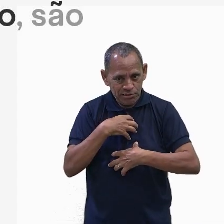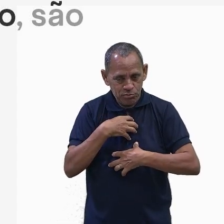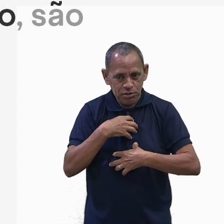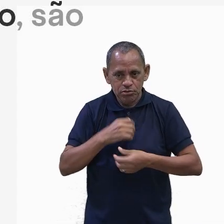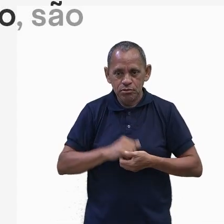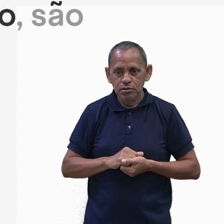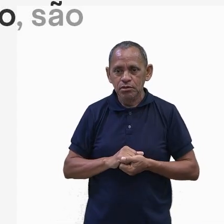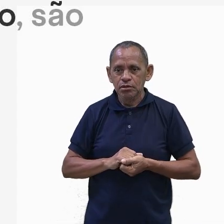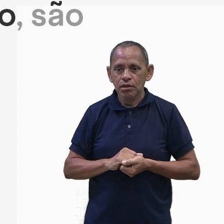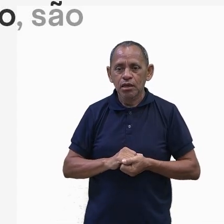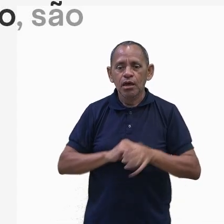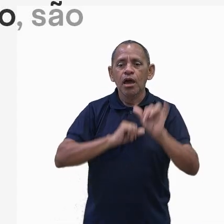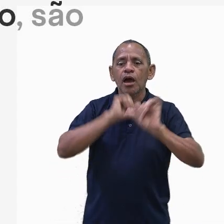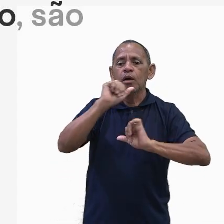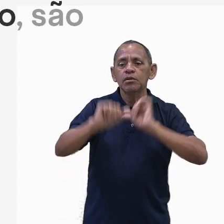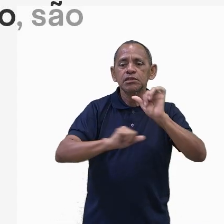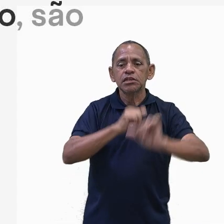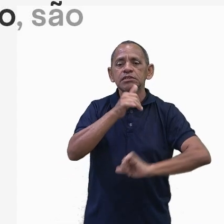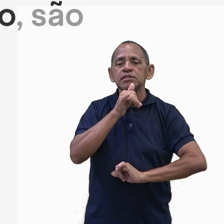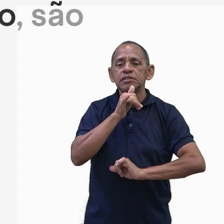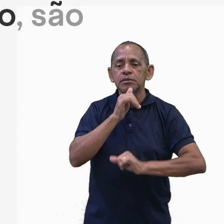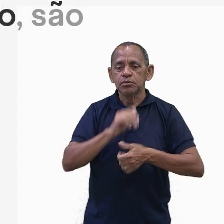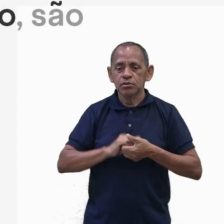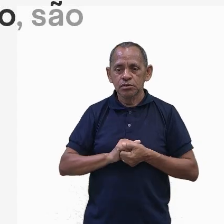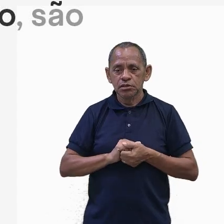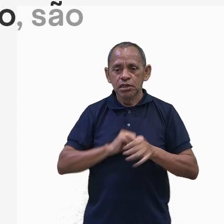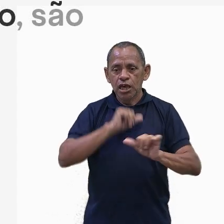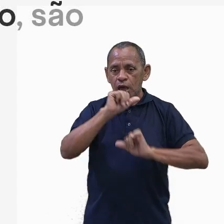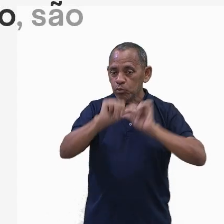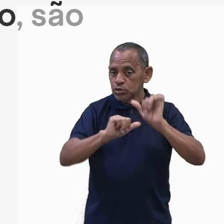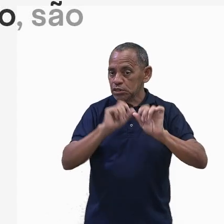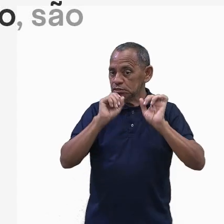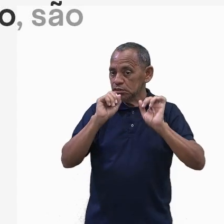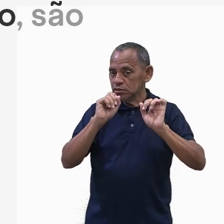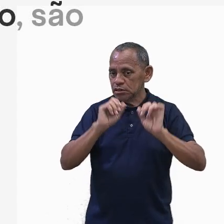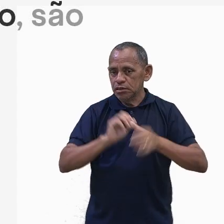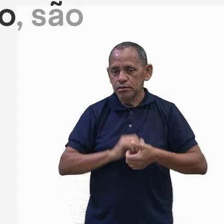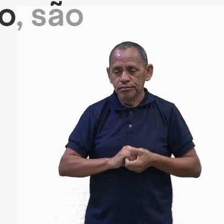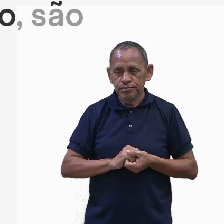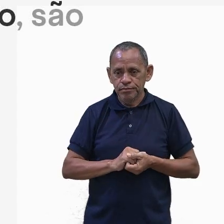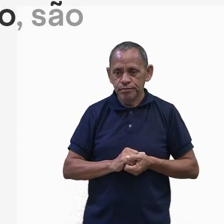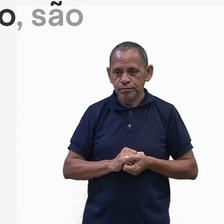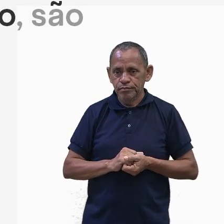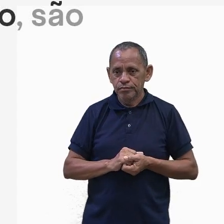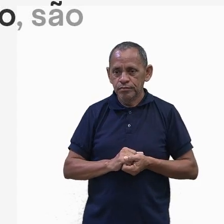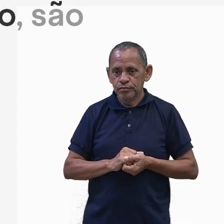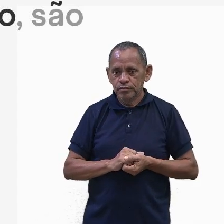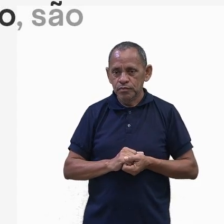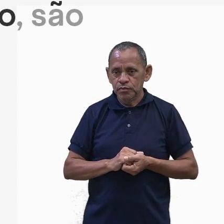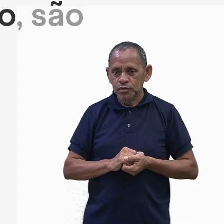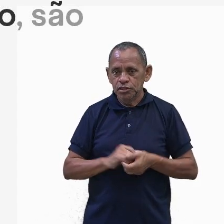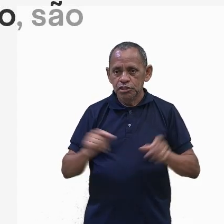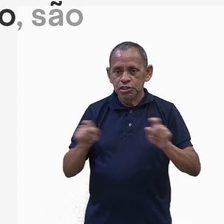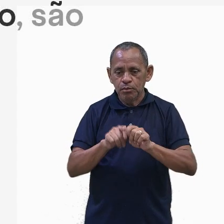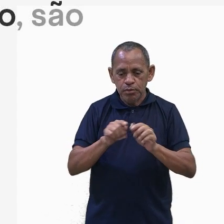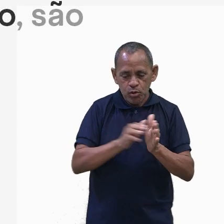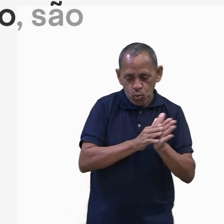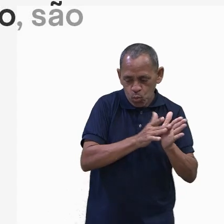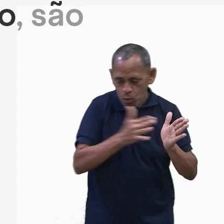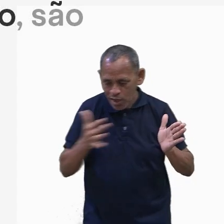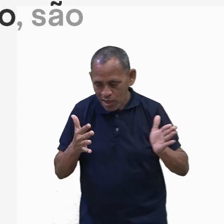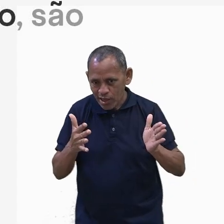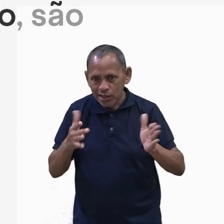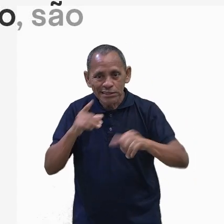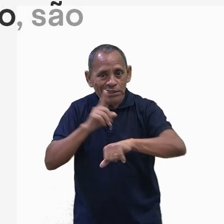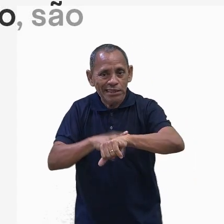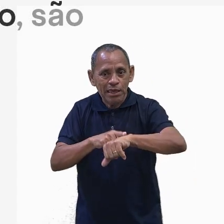a mudança, olha só que interessante, grave bem isso daí, a mudança e a passagem do tempo, na